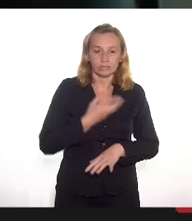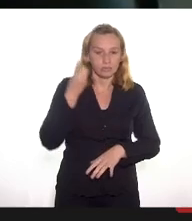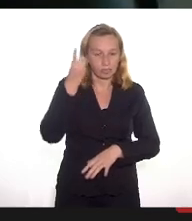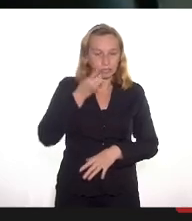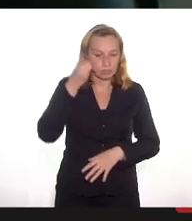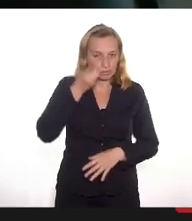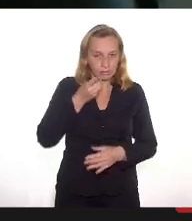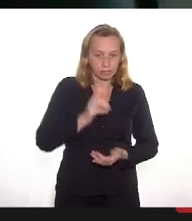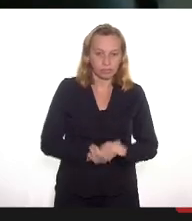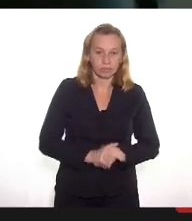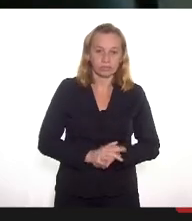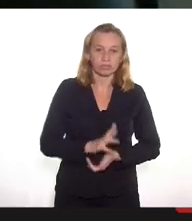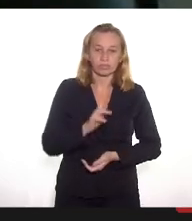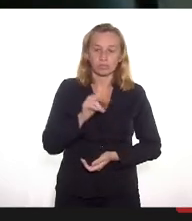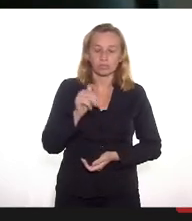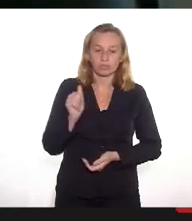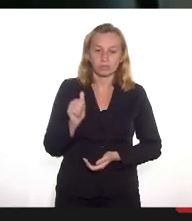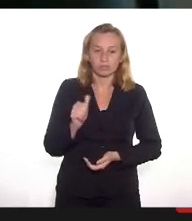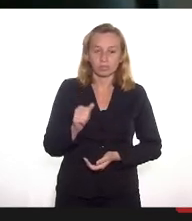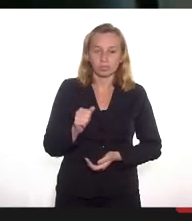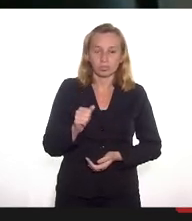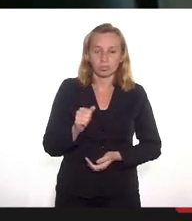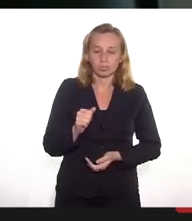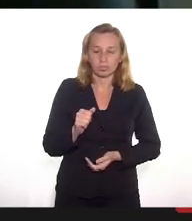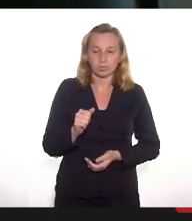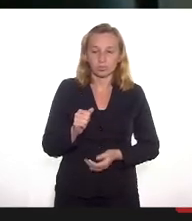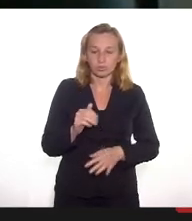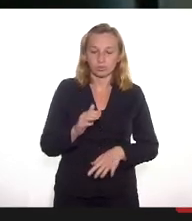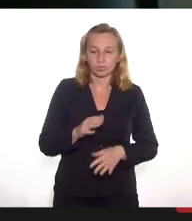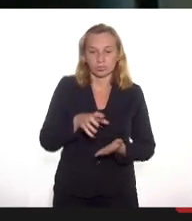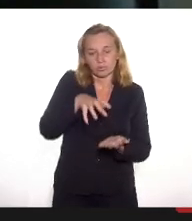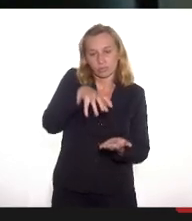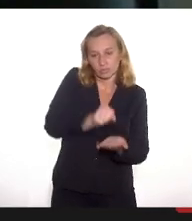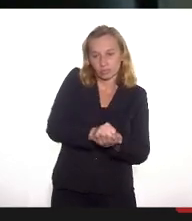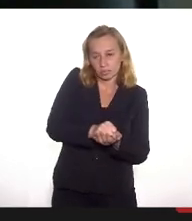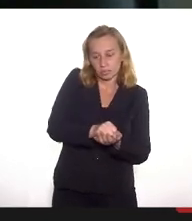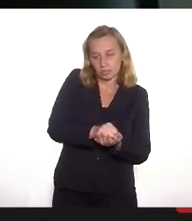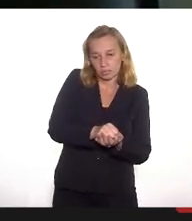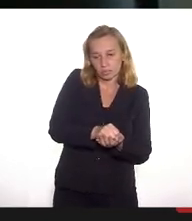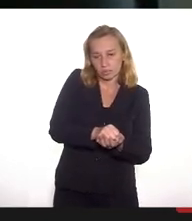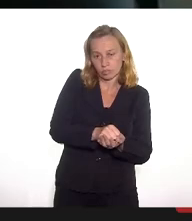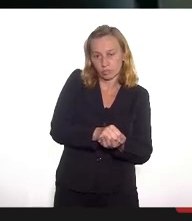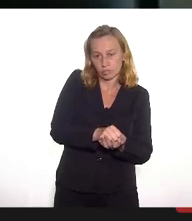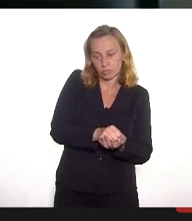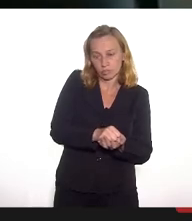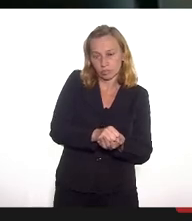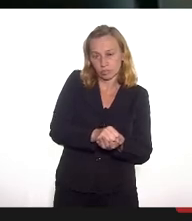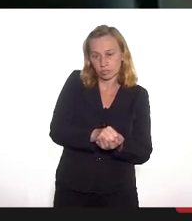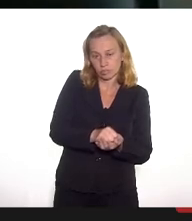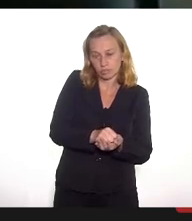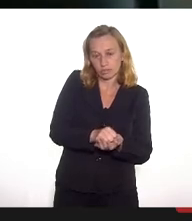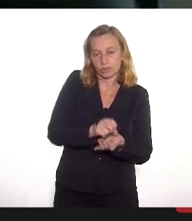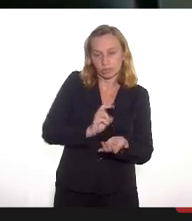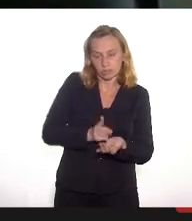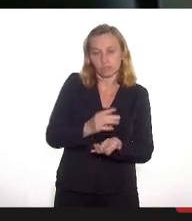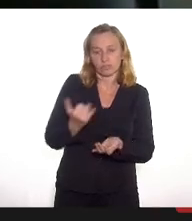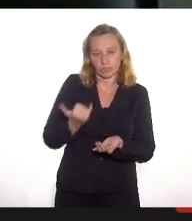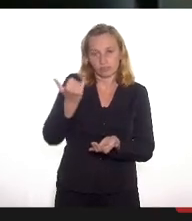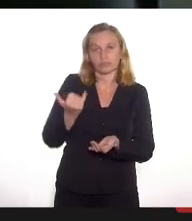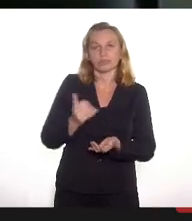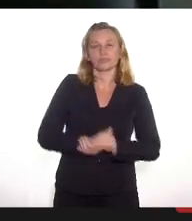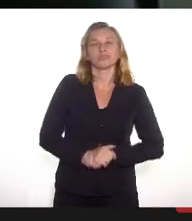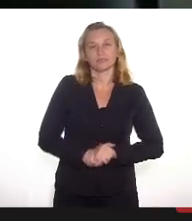e acho que não quer demais registrar esse tem sido um papel da comissão a importância do sistema único de